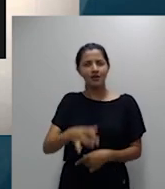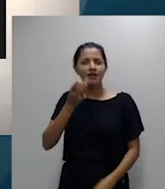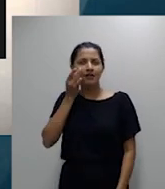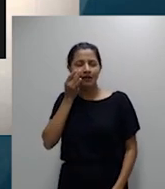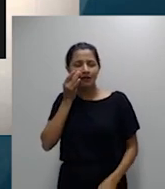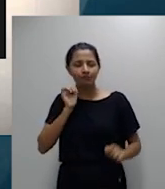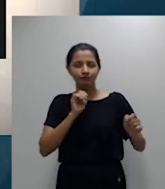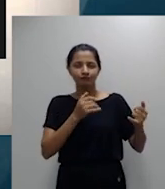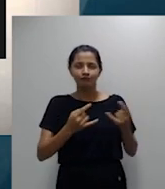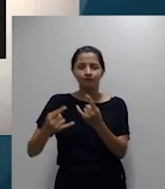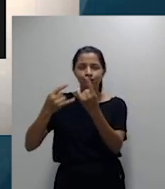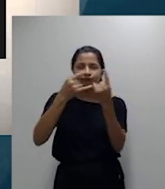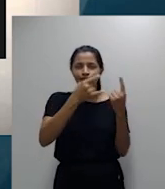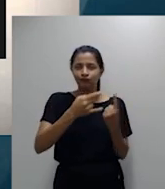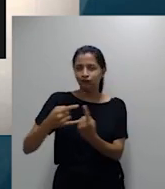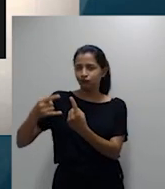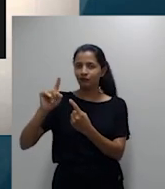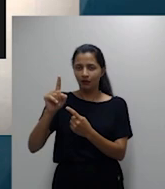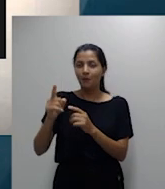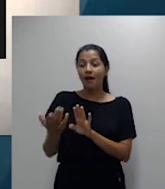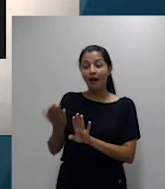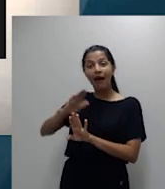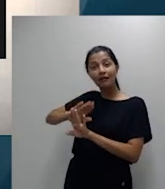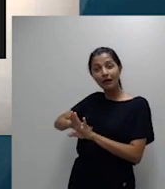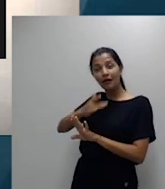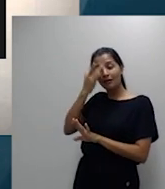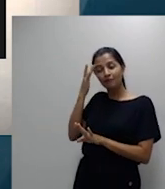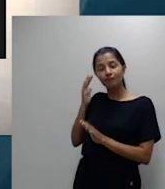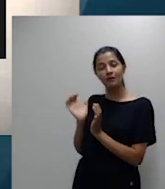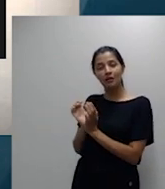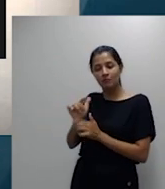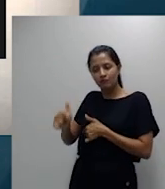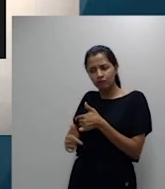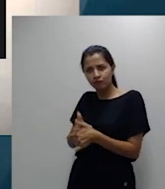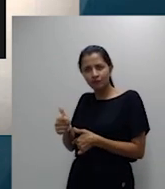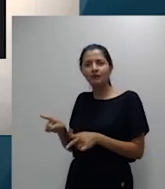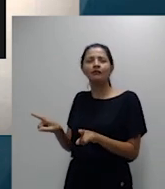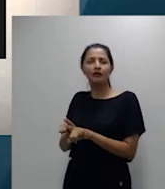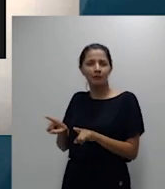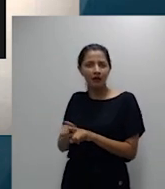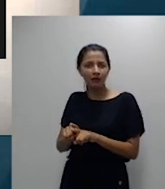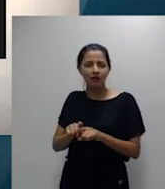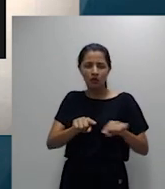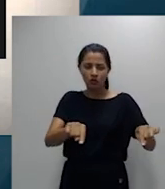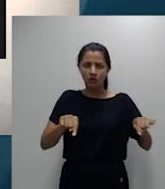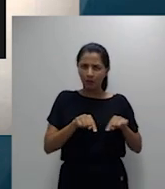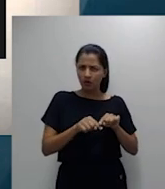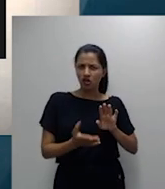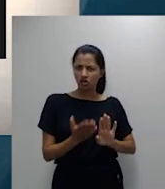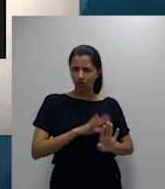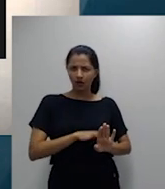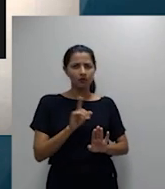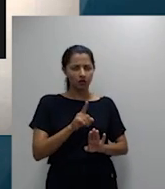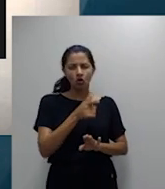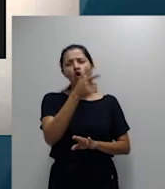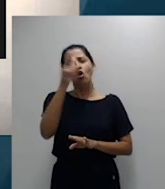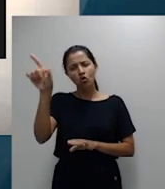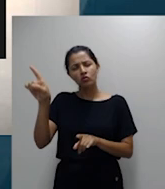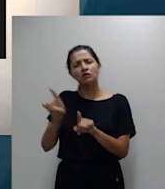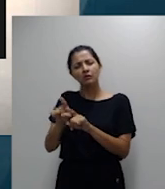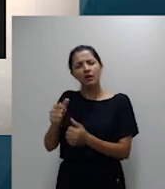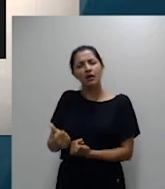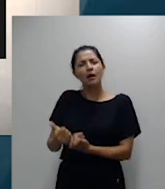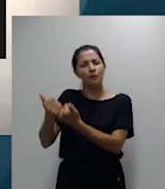presente como também da equipe que tem por trás e a equipe tem por trás eu falando só os gabinetes como também a equipe que dá apoio